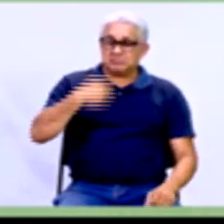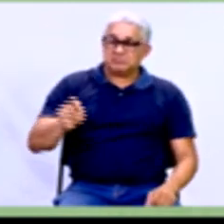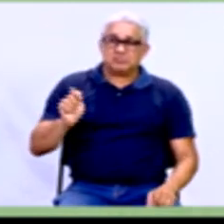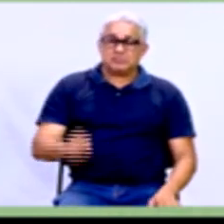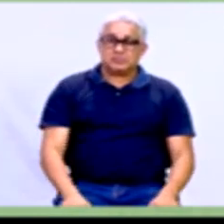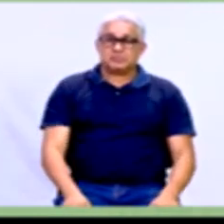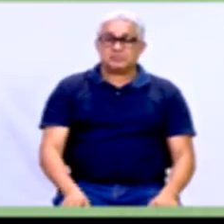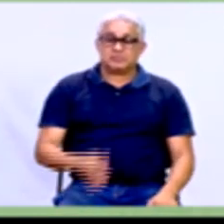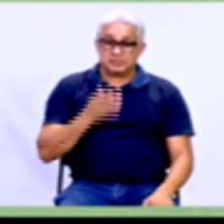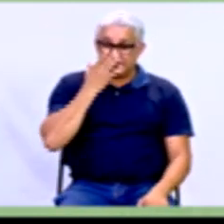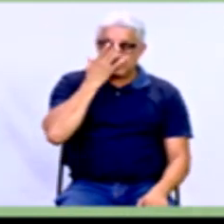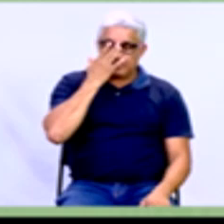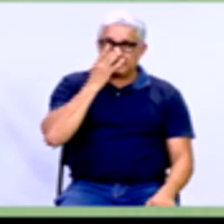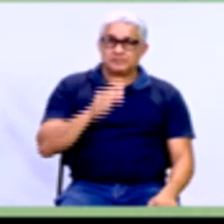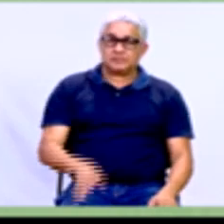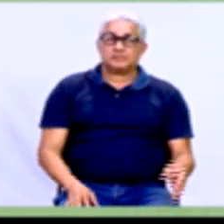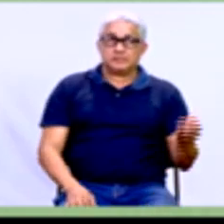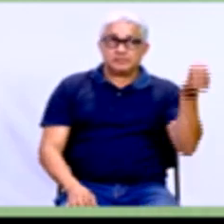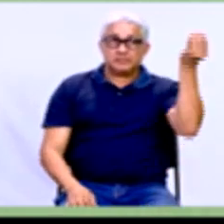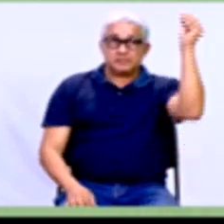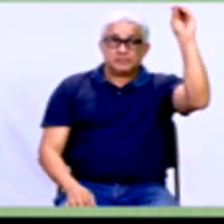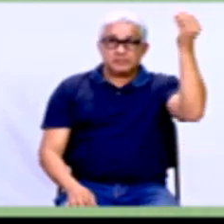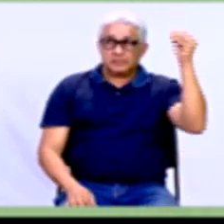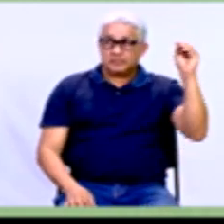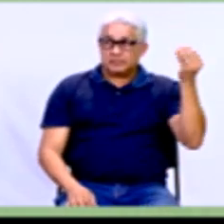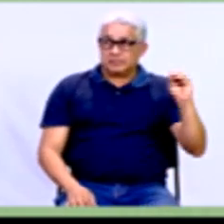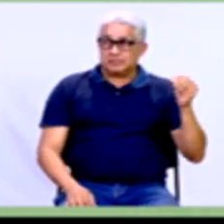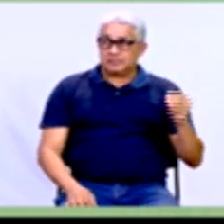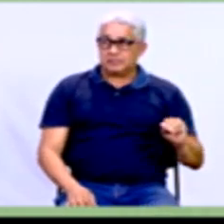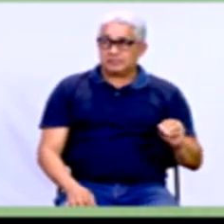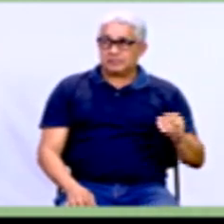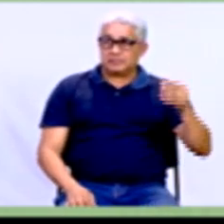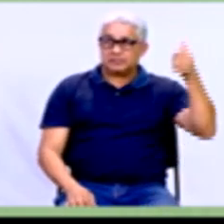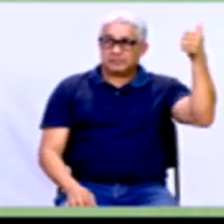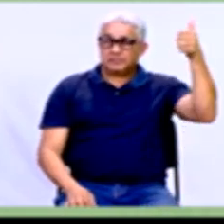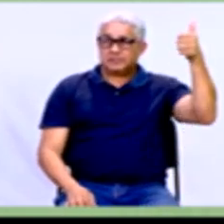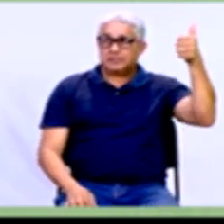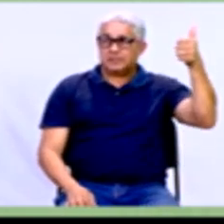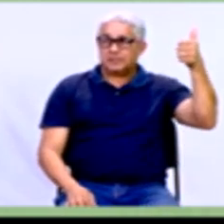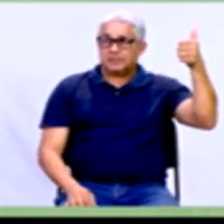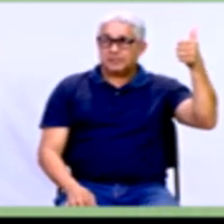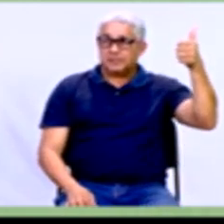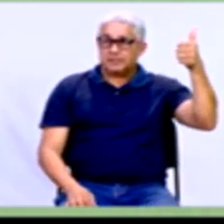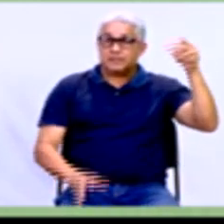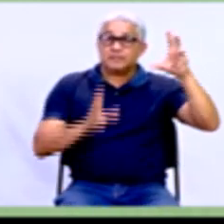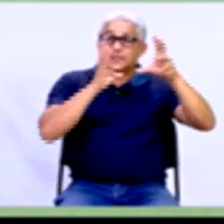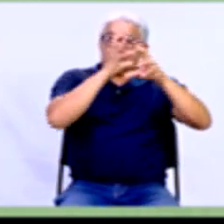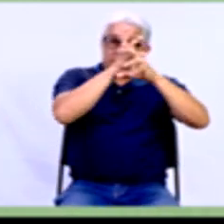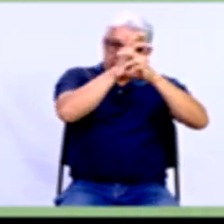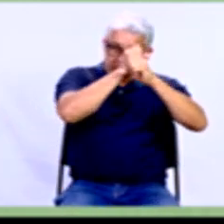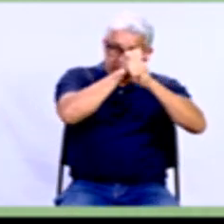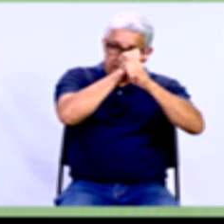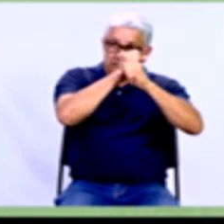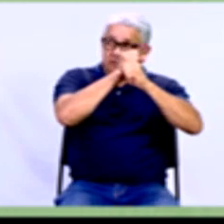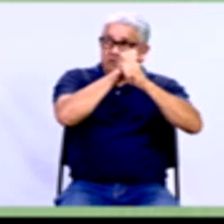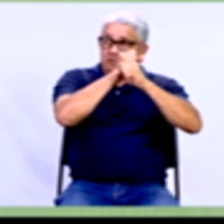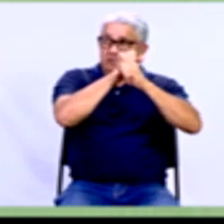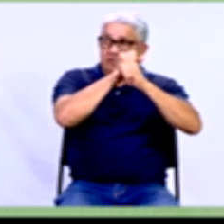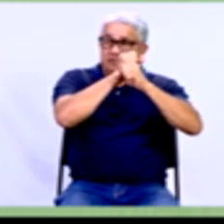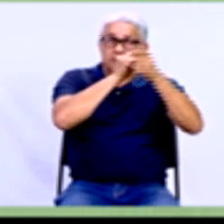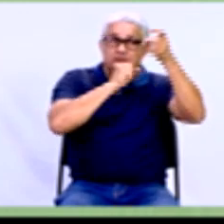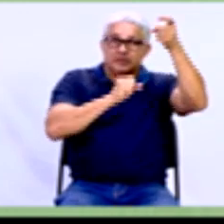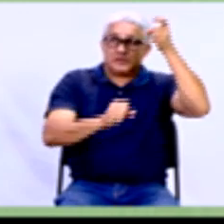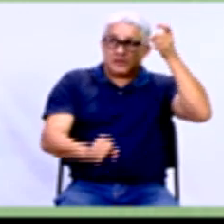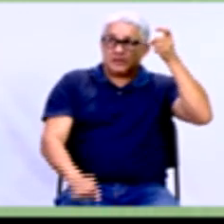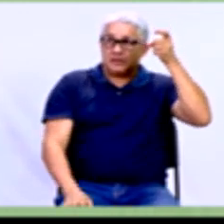dela? Então, vamos começar a preencher essa planilha aqui. Primeira coisa que a gente vai fazer, vamos fazer o somatório aqui de